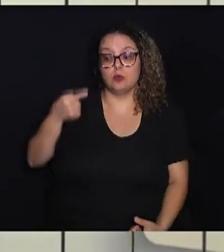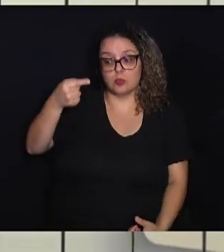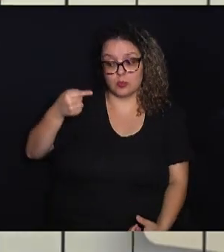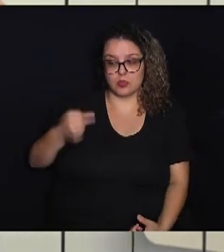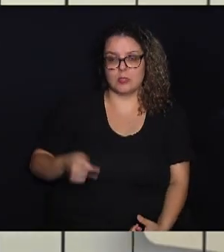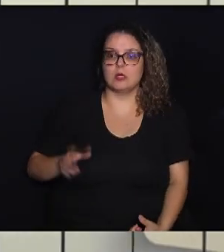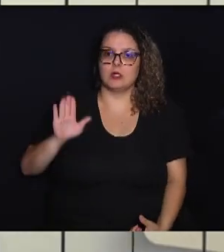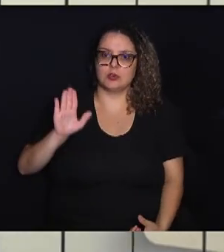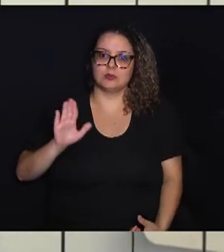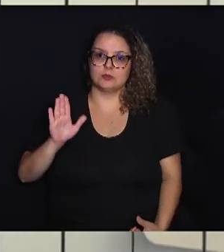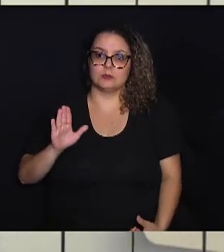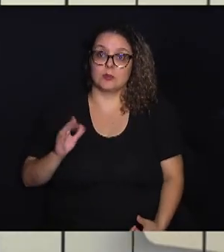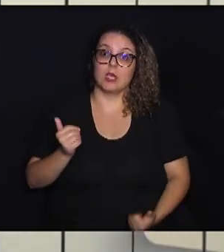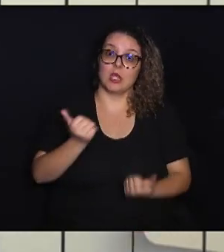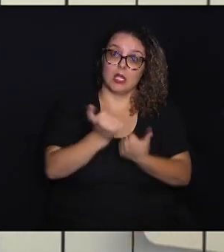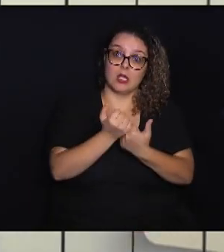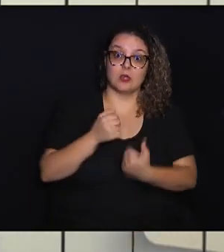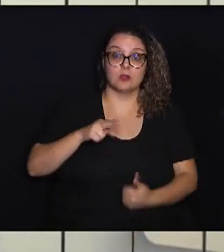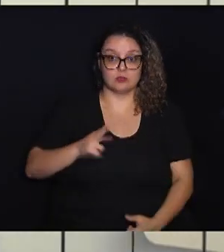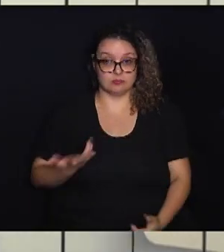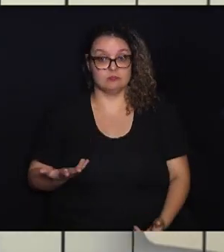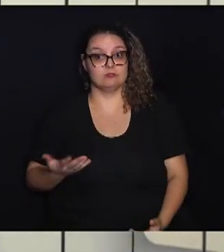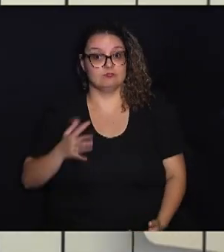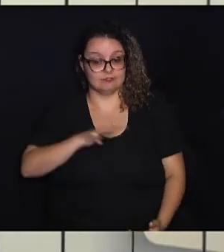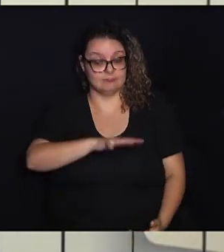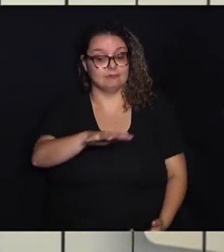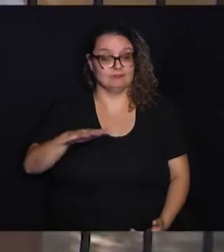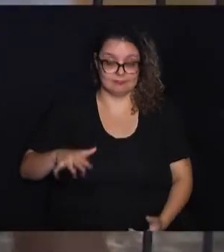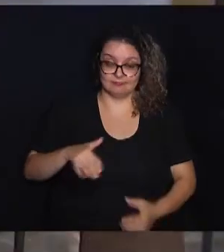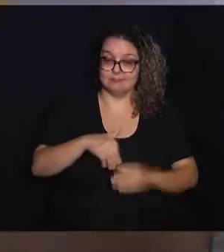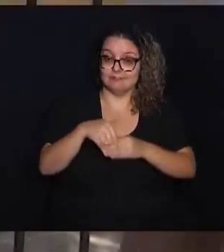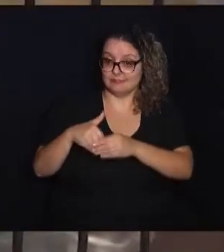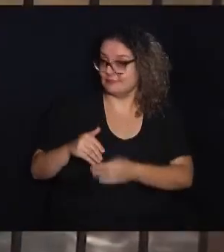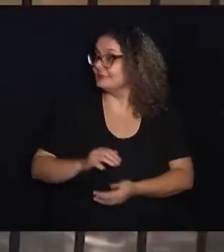candidato, cargo ou até por sessão eleitoral.